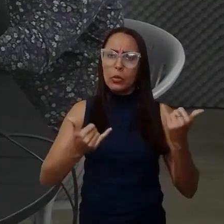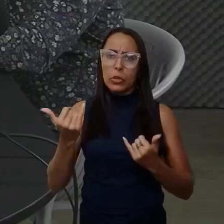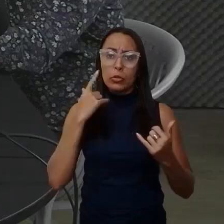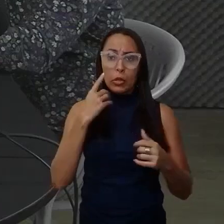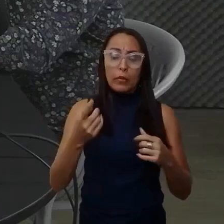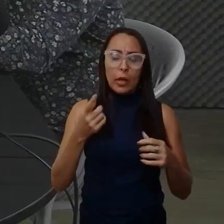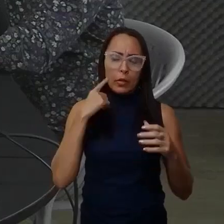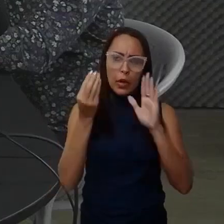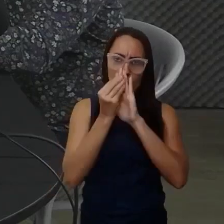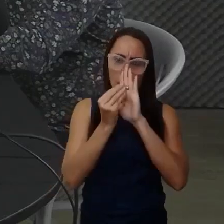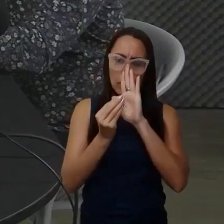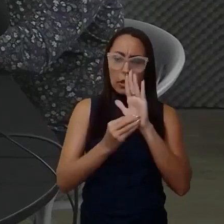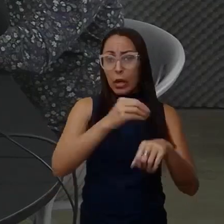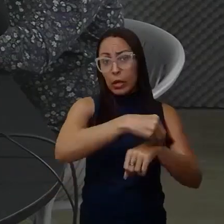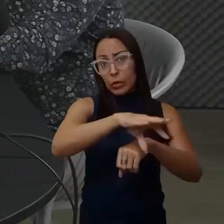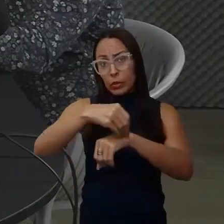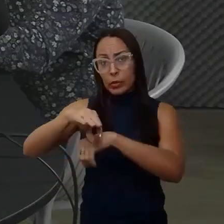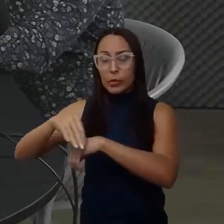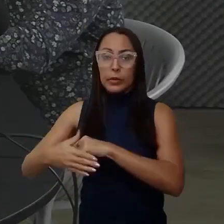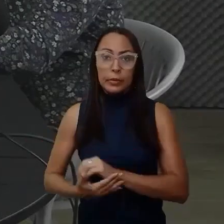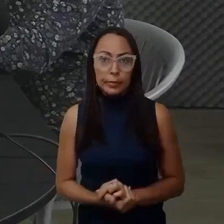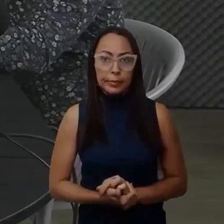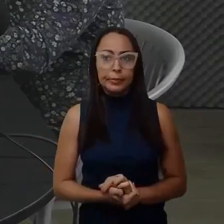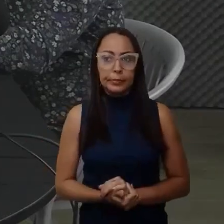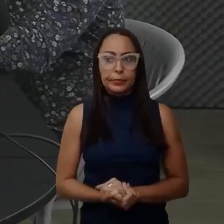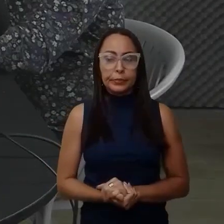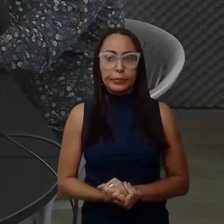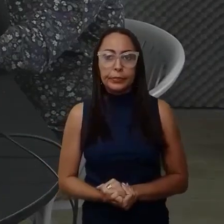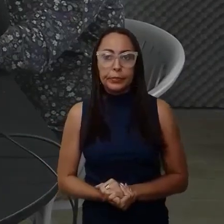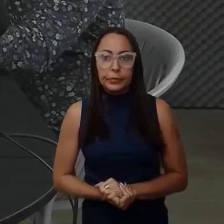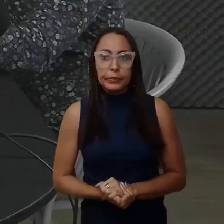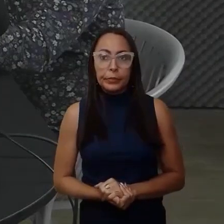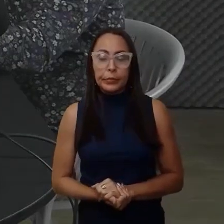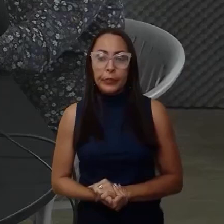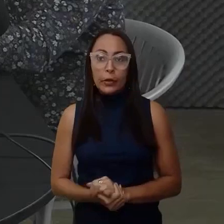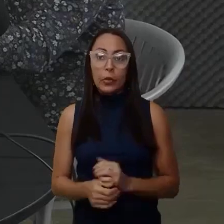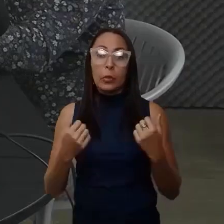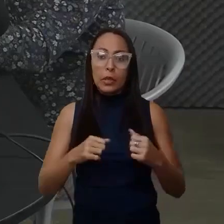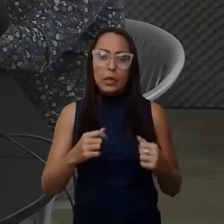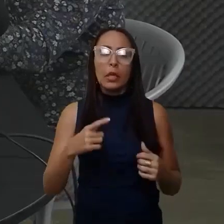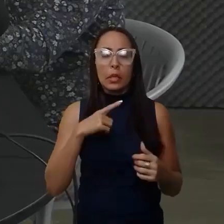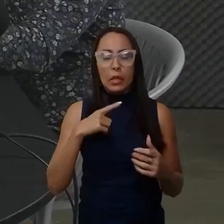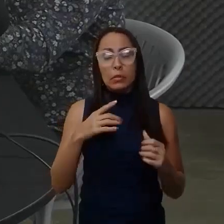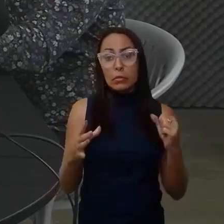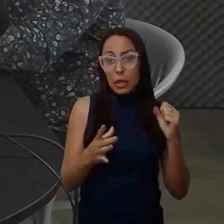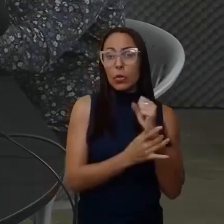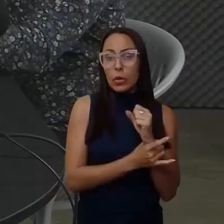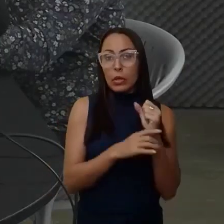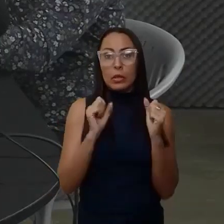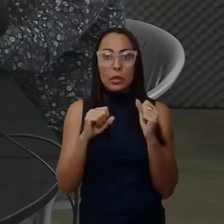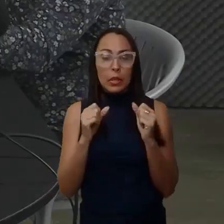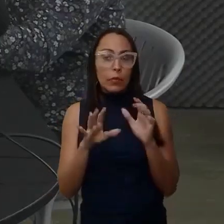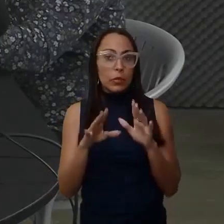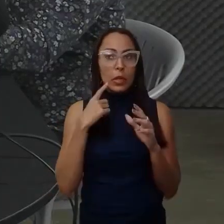estar tudo muito bem fundamentado. Sim. Né? Tem que ter muita segurança para fazer documentário, né? Porque você não pode contar a história diferente